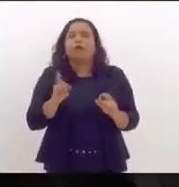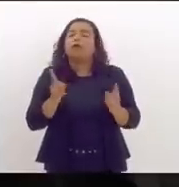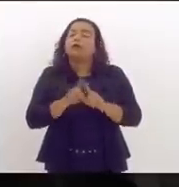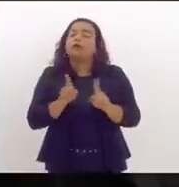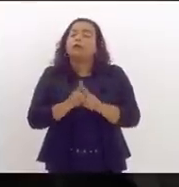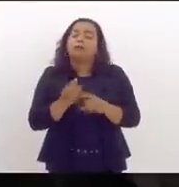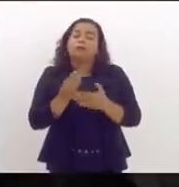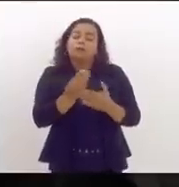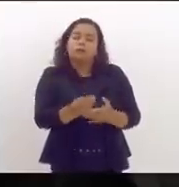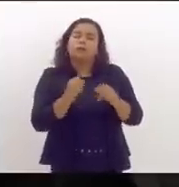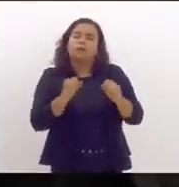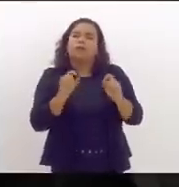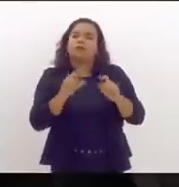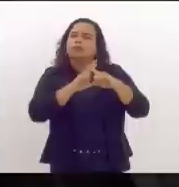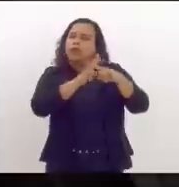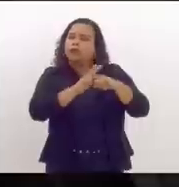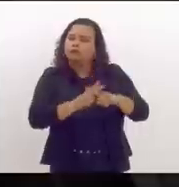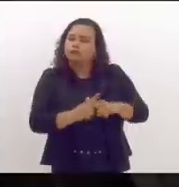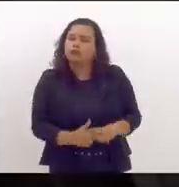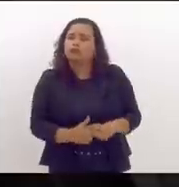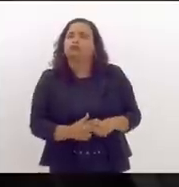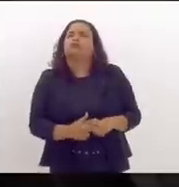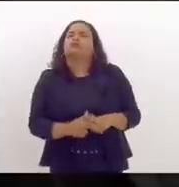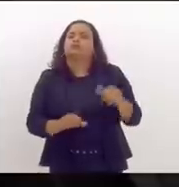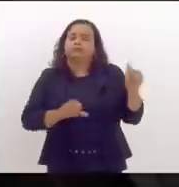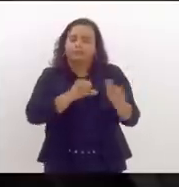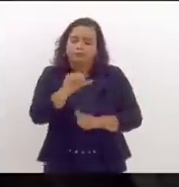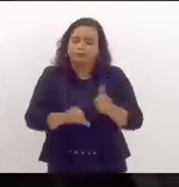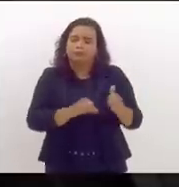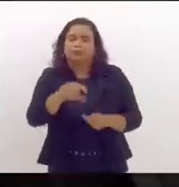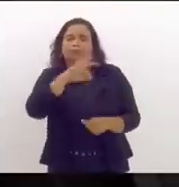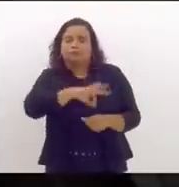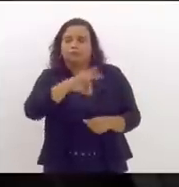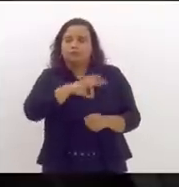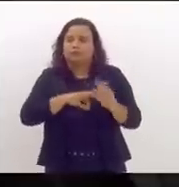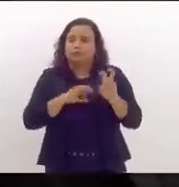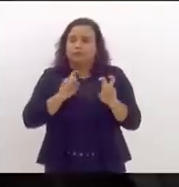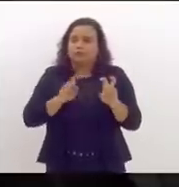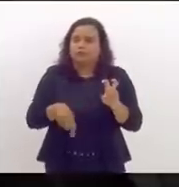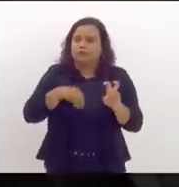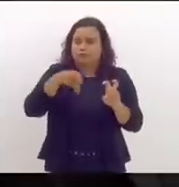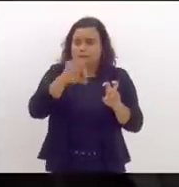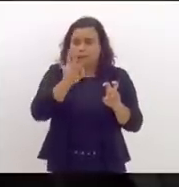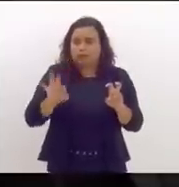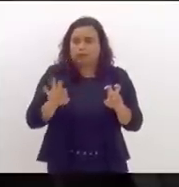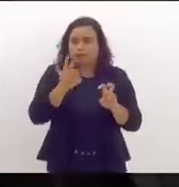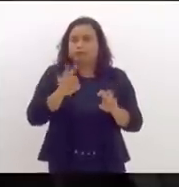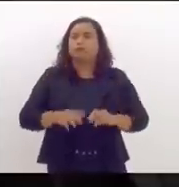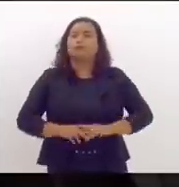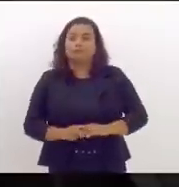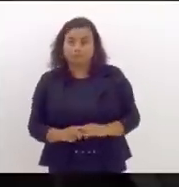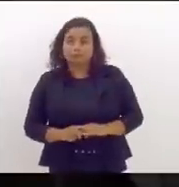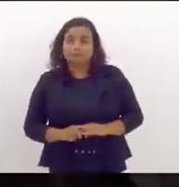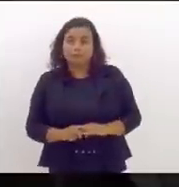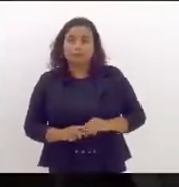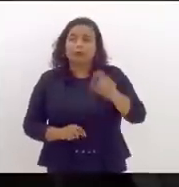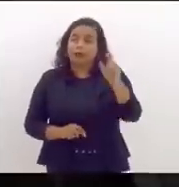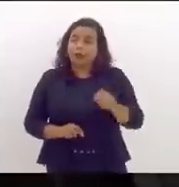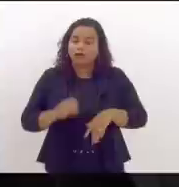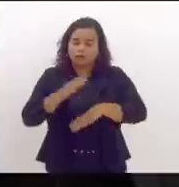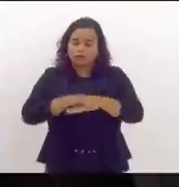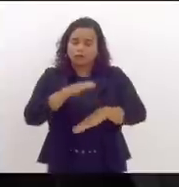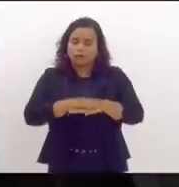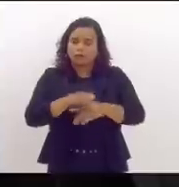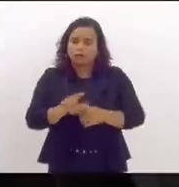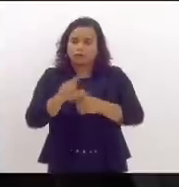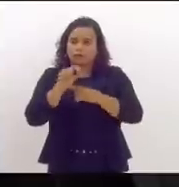também esse reajuste essa recomposição salarial de 5,9%. aí ele fez a opção